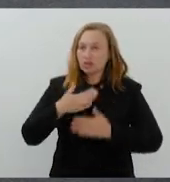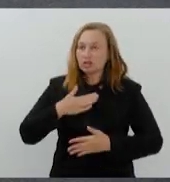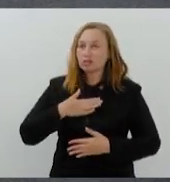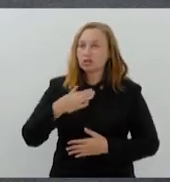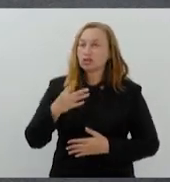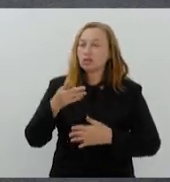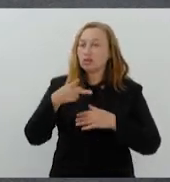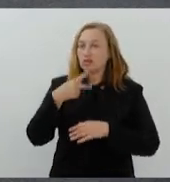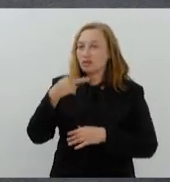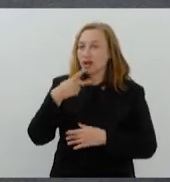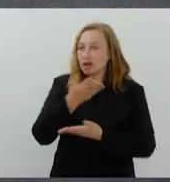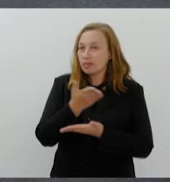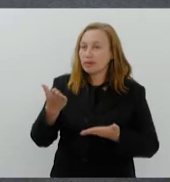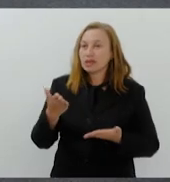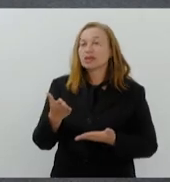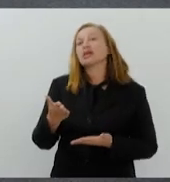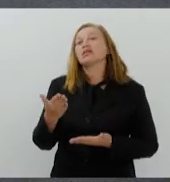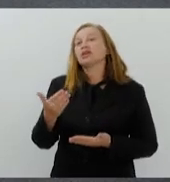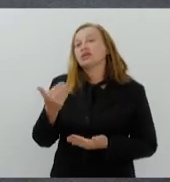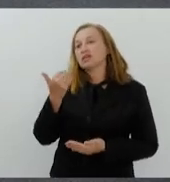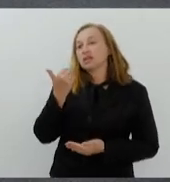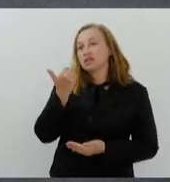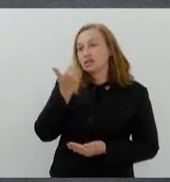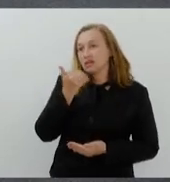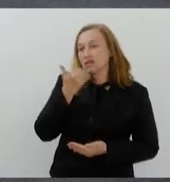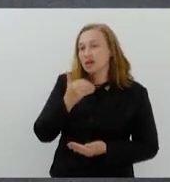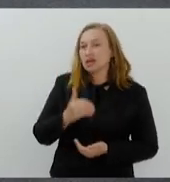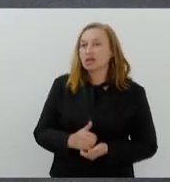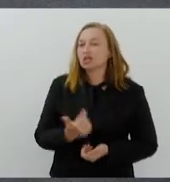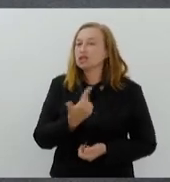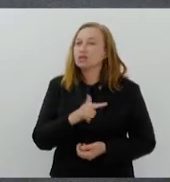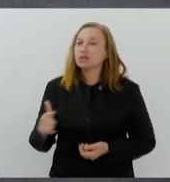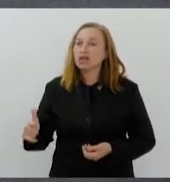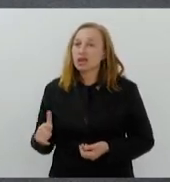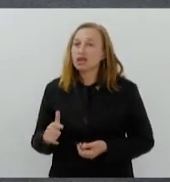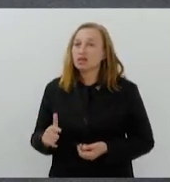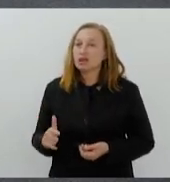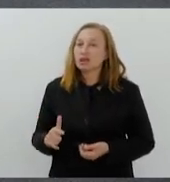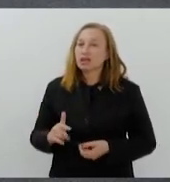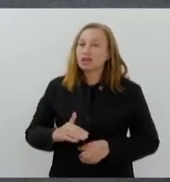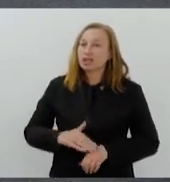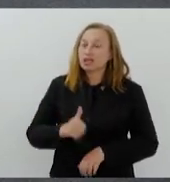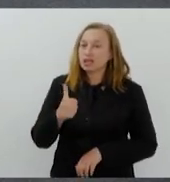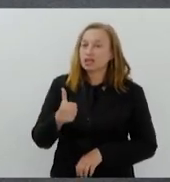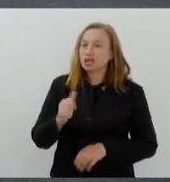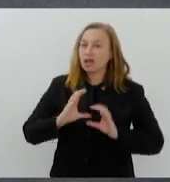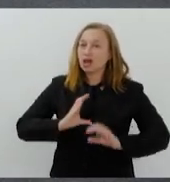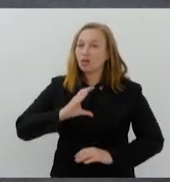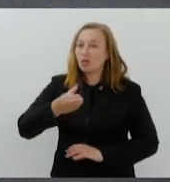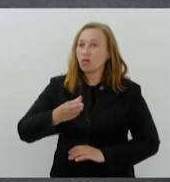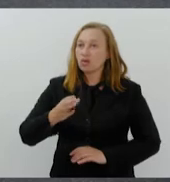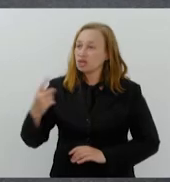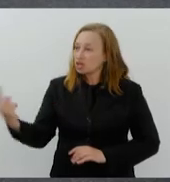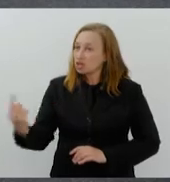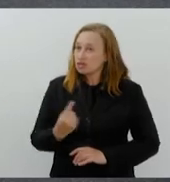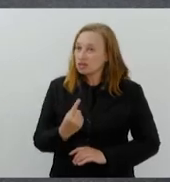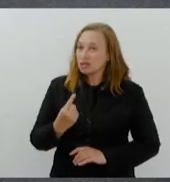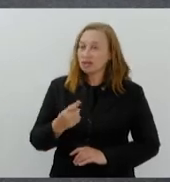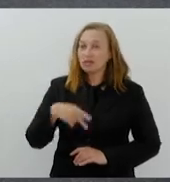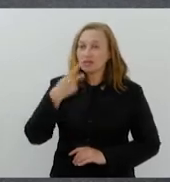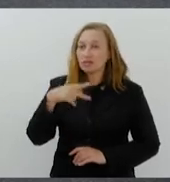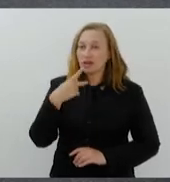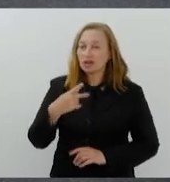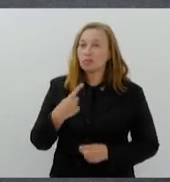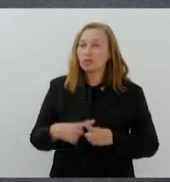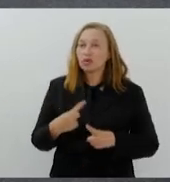recado para essas pessoas covardes que não têm nem a decência e a coragem de virem a público fazer essas